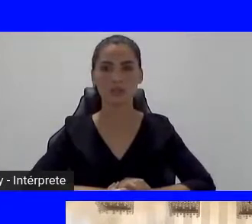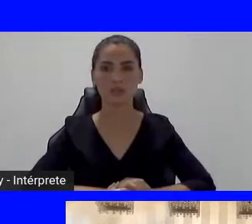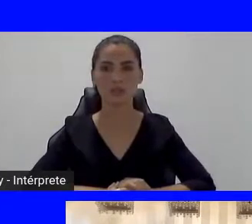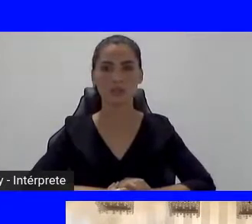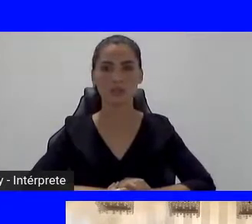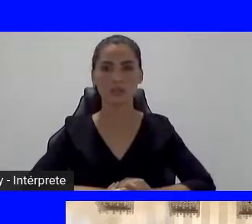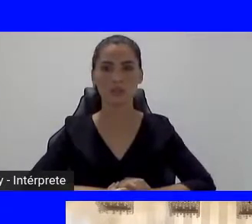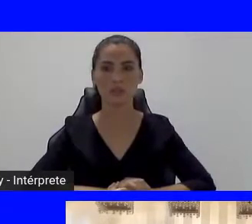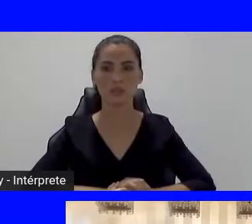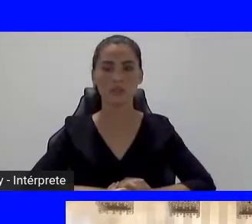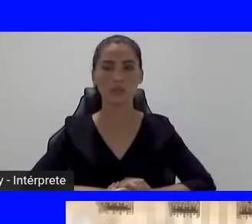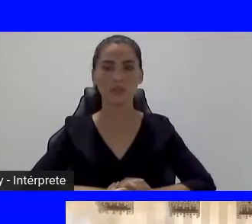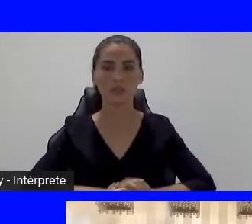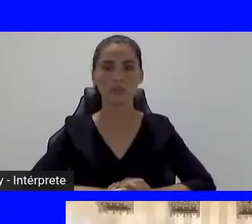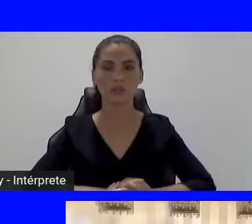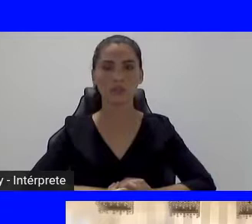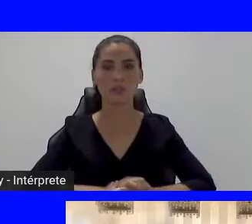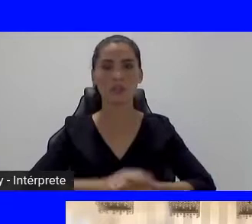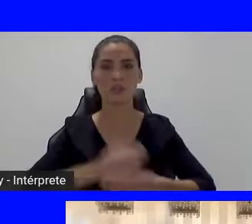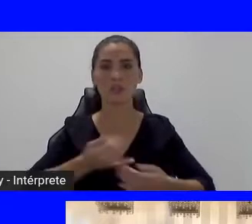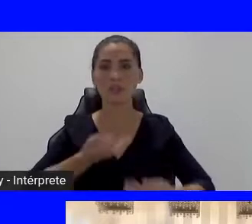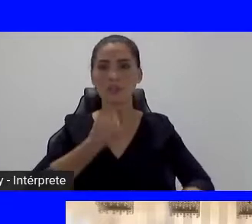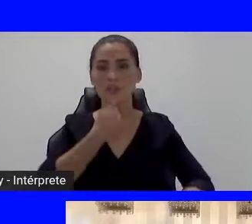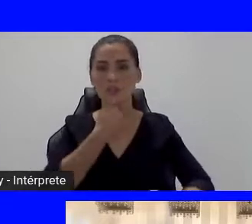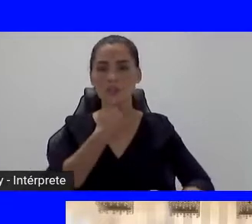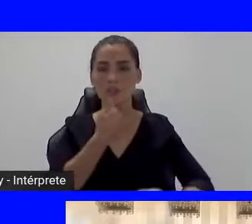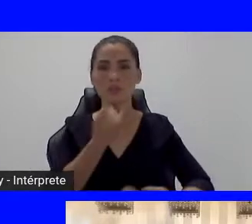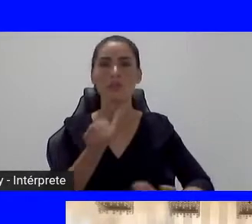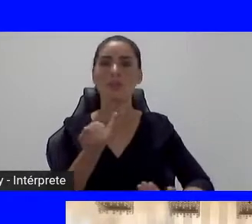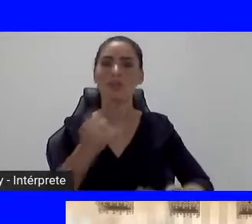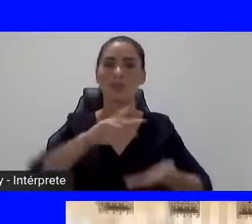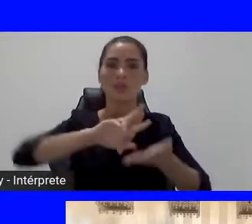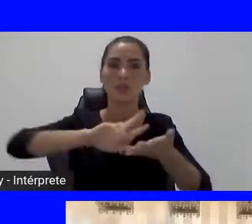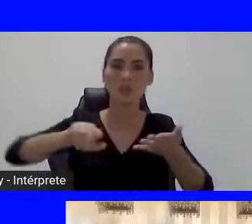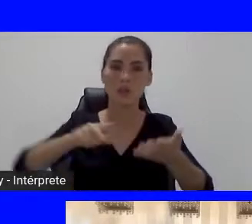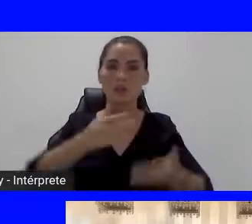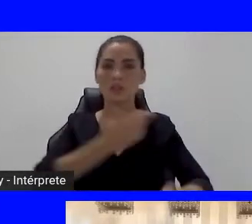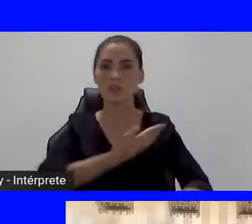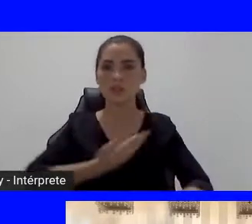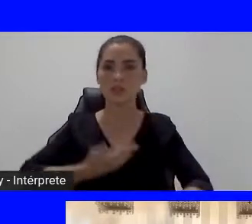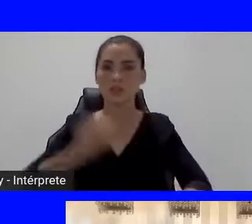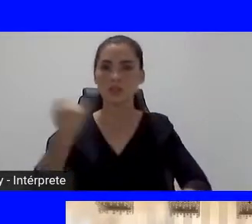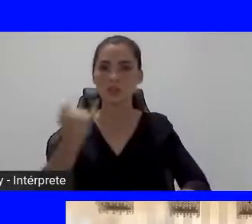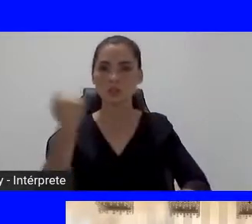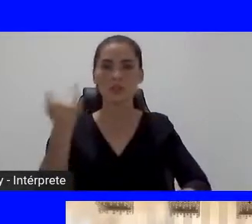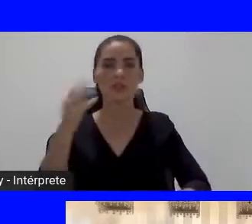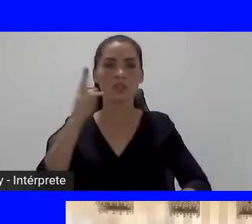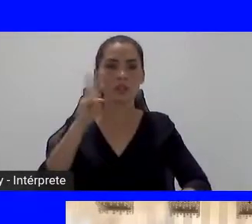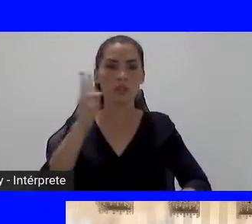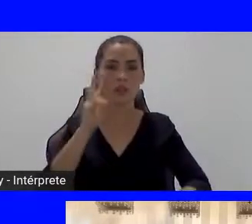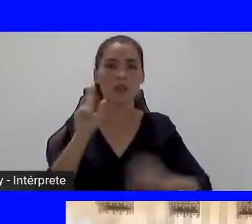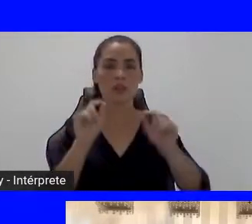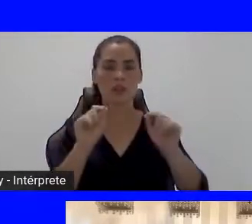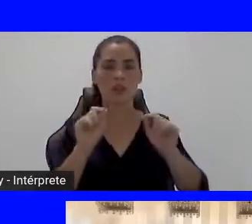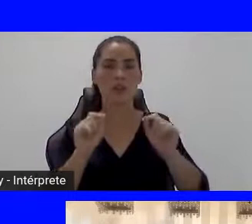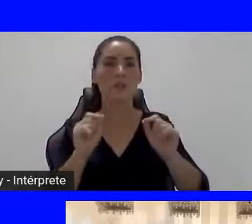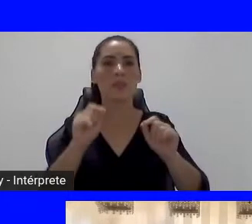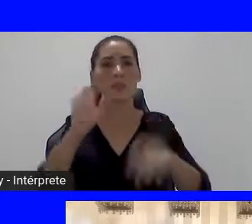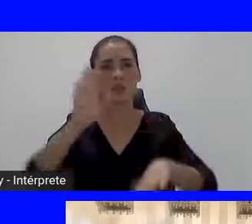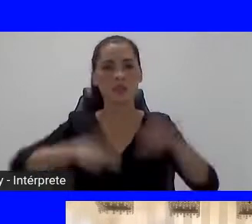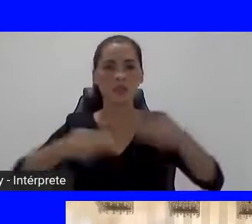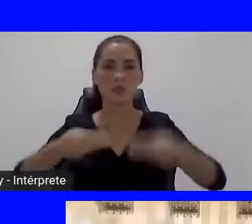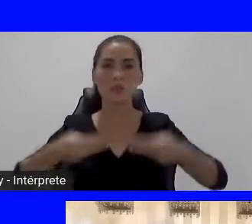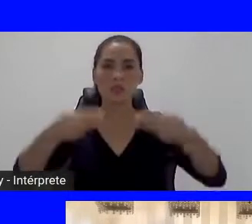guerra, como agir. Infelizmente, não é deste governo, é importante lembrar, mas normalmente o Ministério das Relações